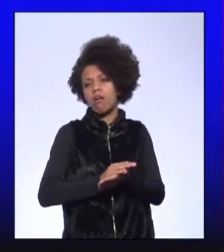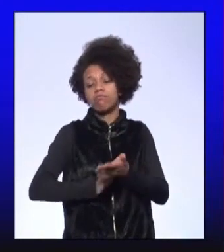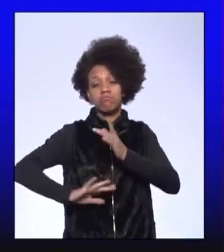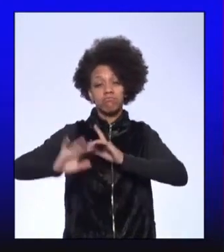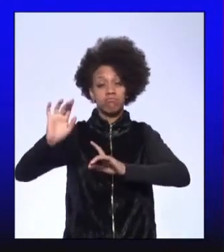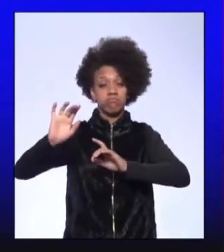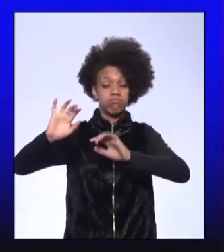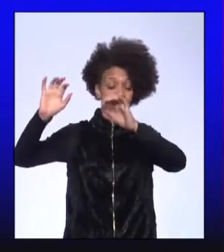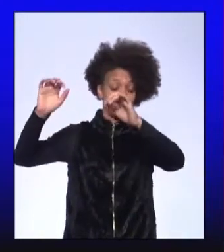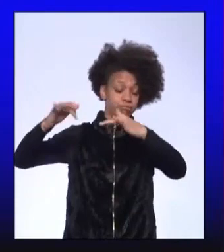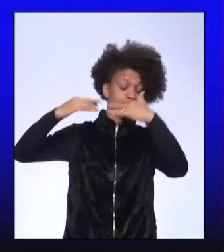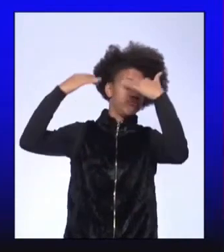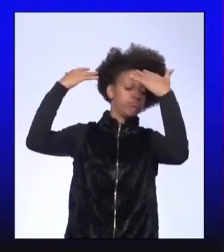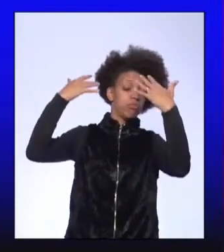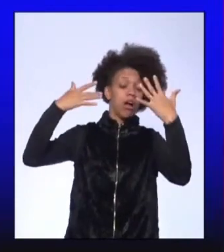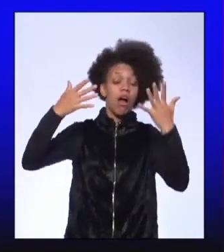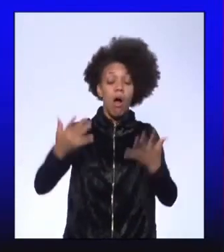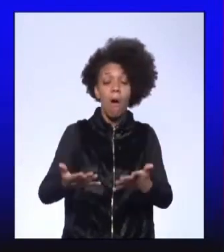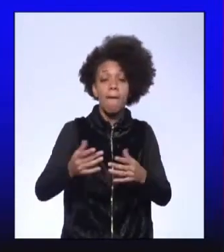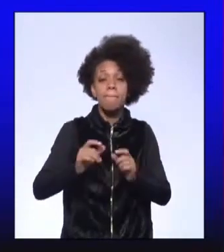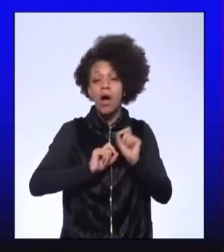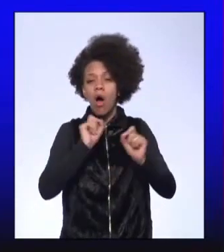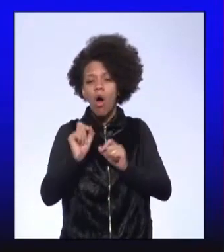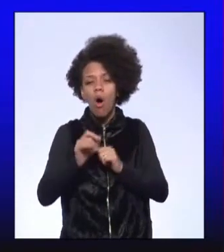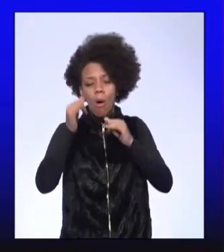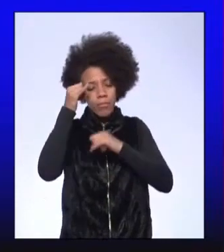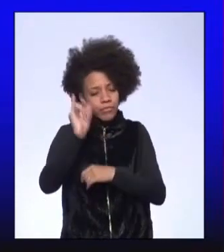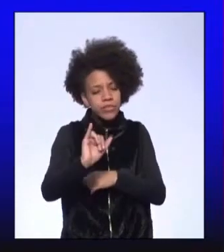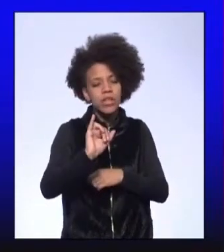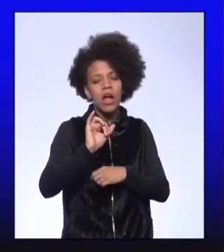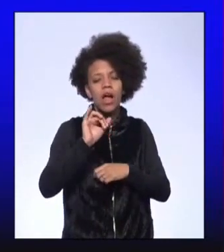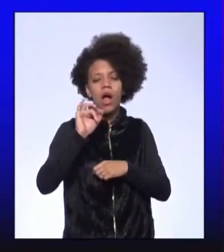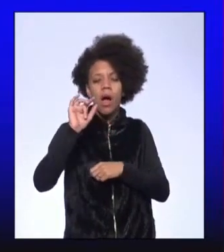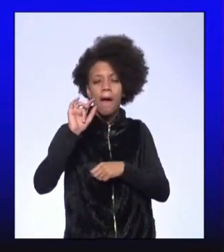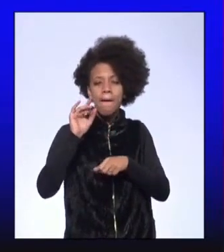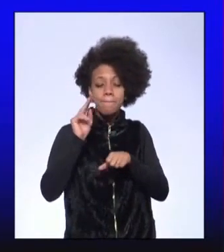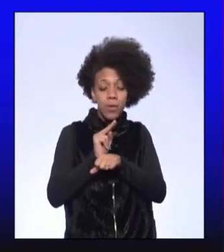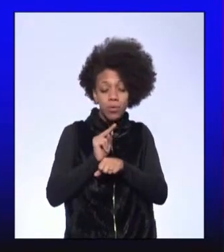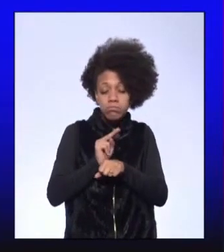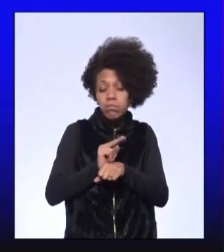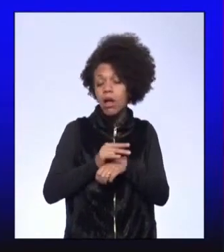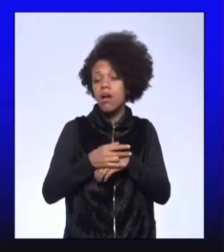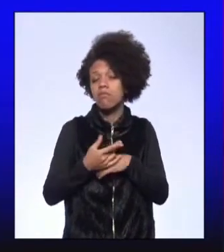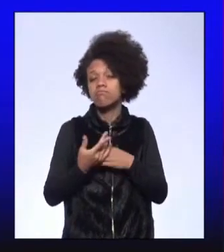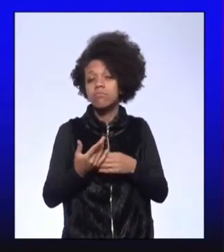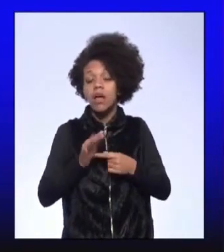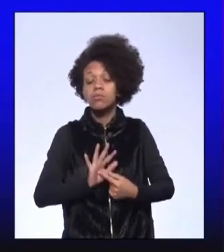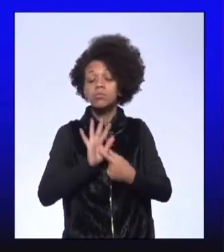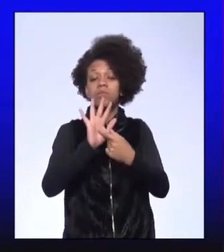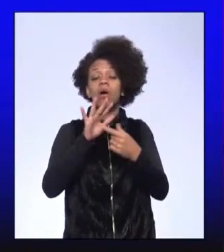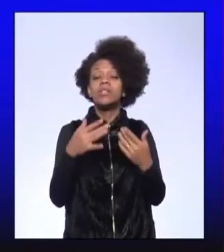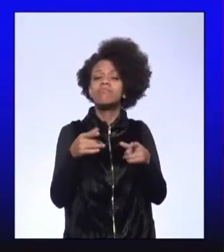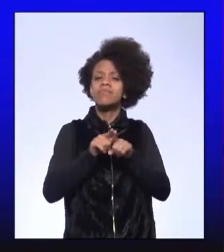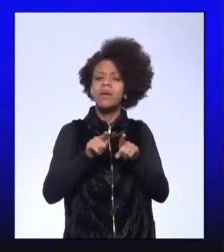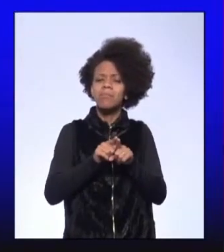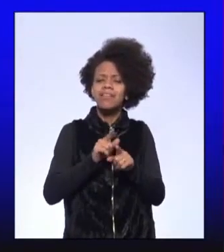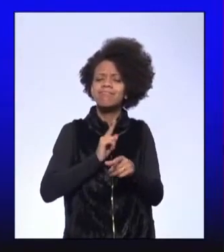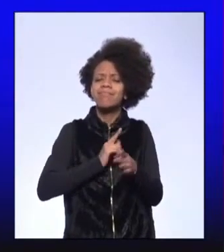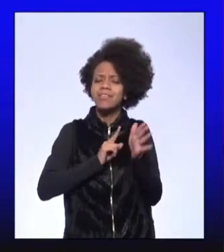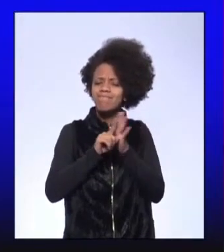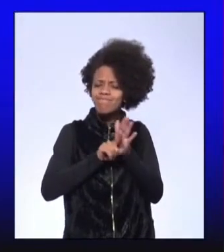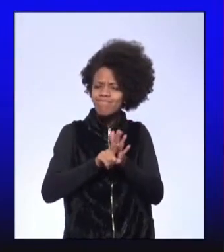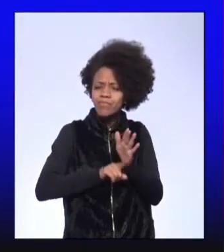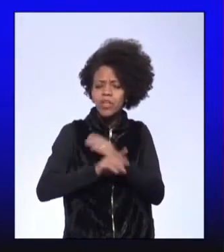medidas que a gente deve tomar para nos precavermos ou para diminuir o risco de exposição. E a gente já tem muitos dados aí